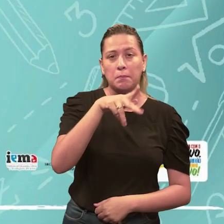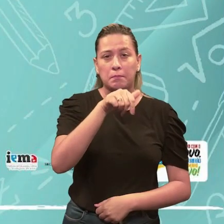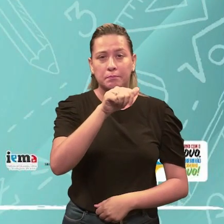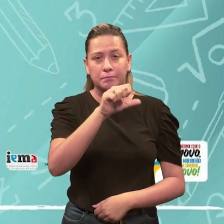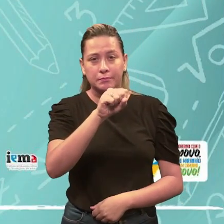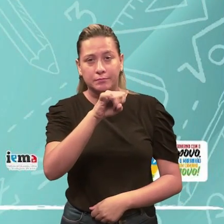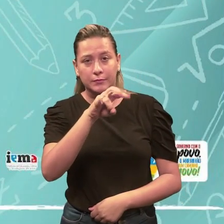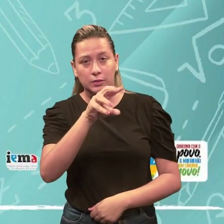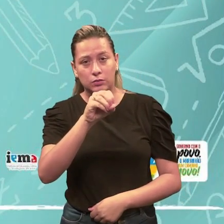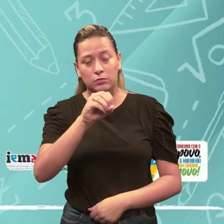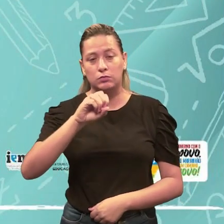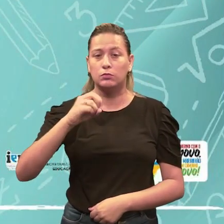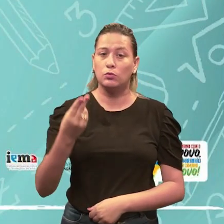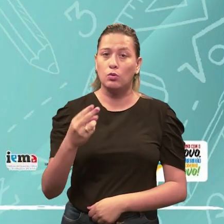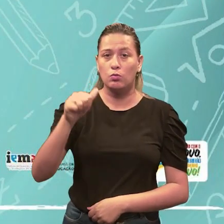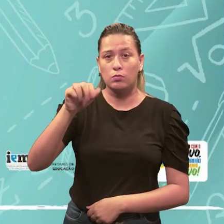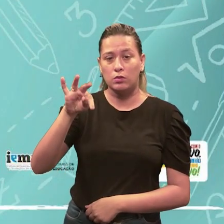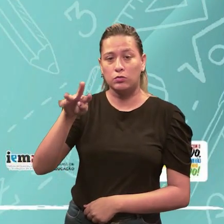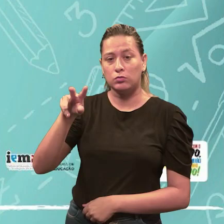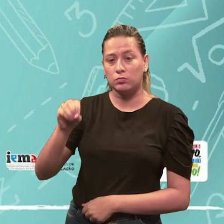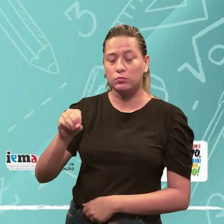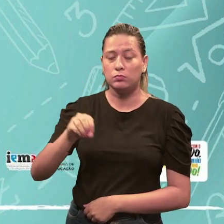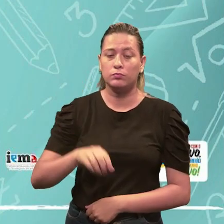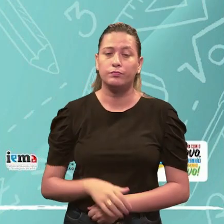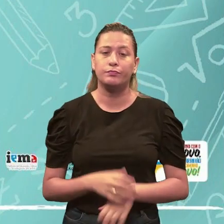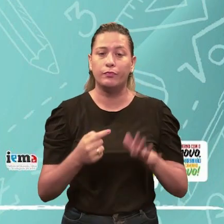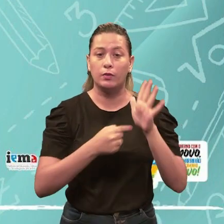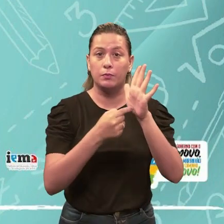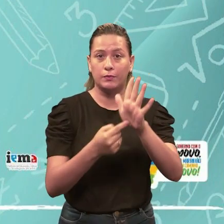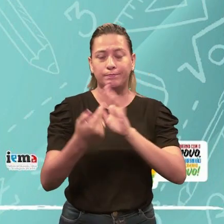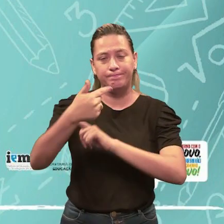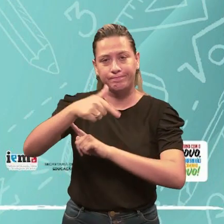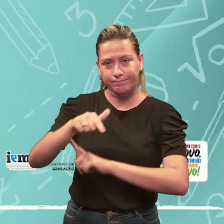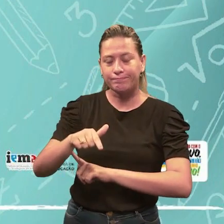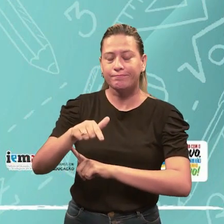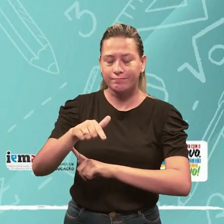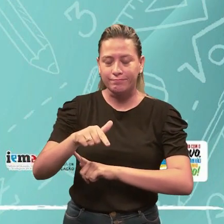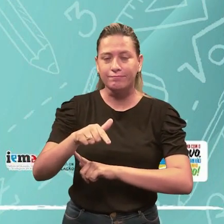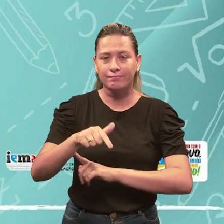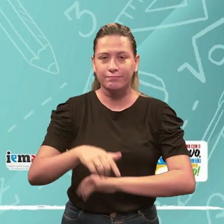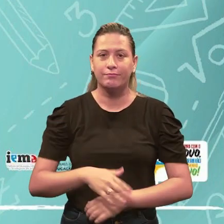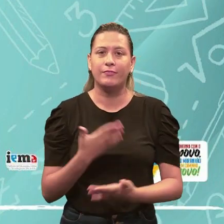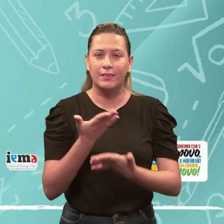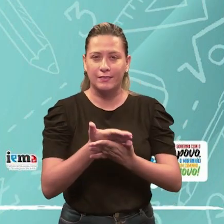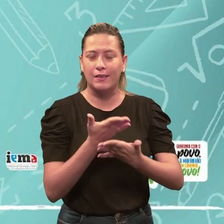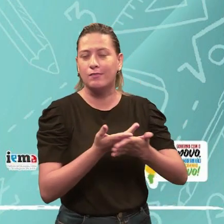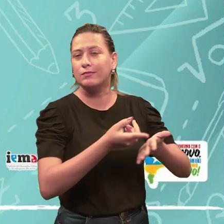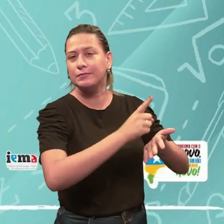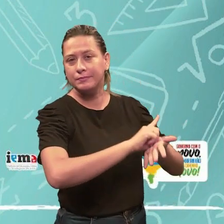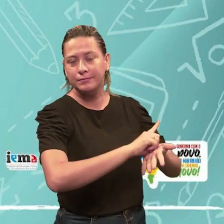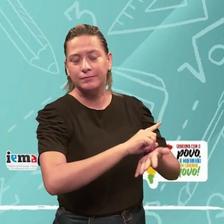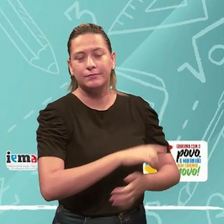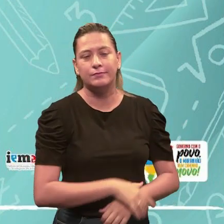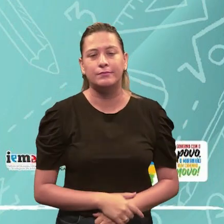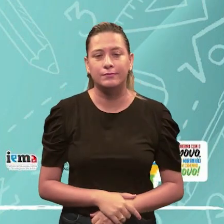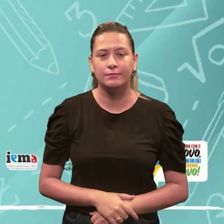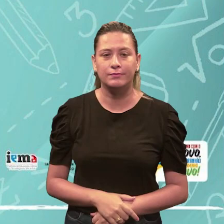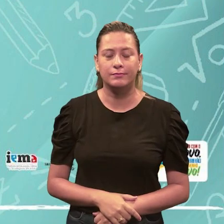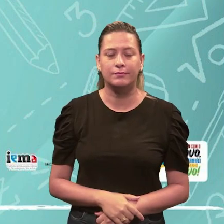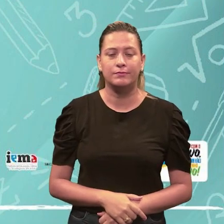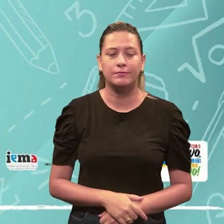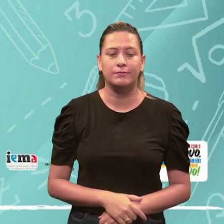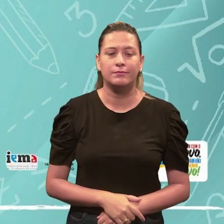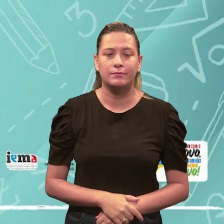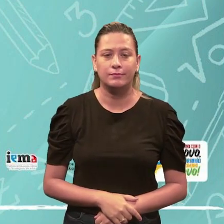tá? Eu trouxe novamente essa figura que a gente utilizou na terceira aula de simbologia de esquema,